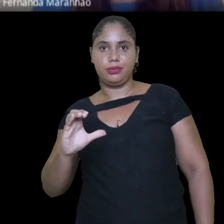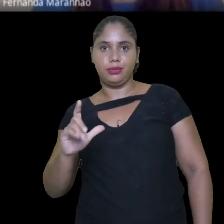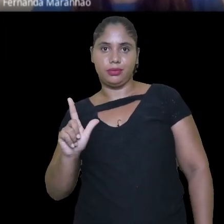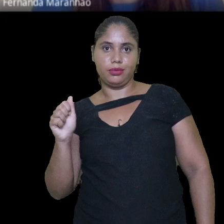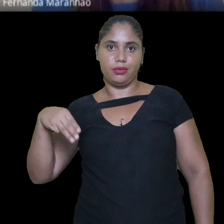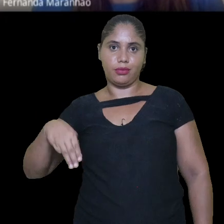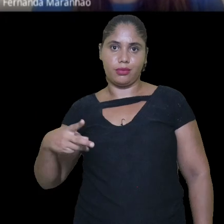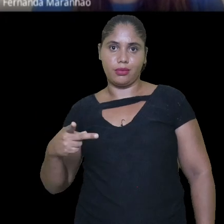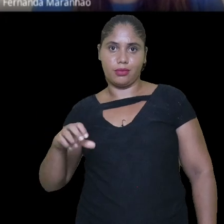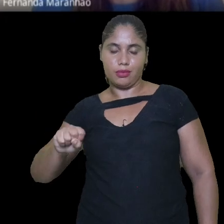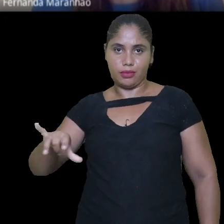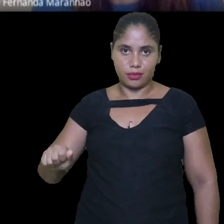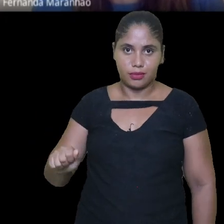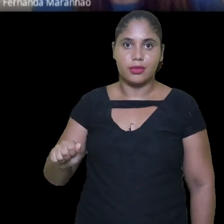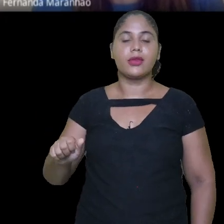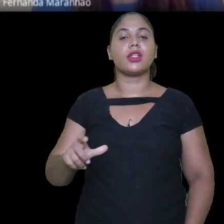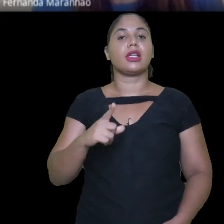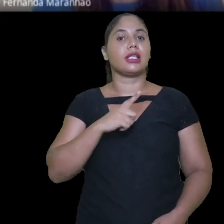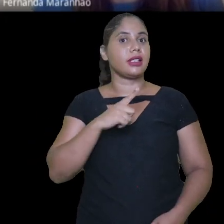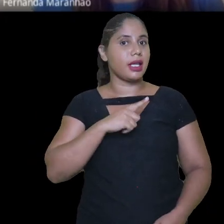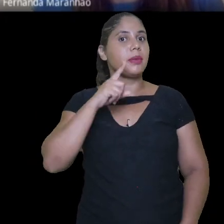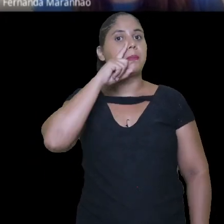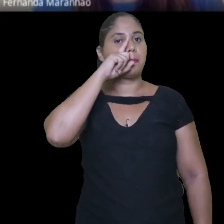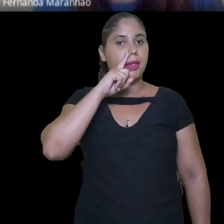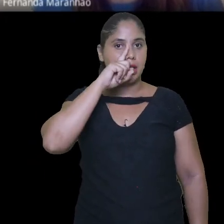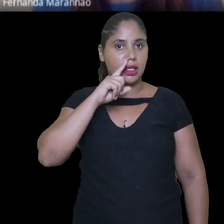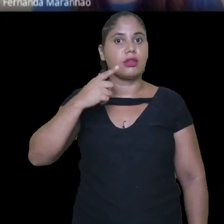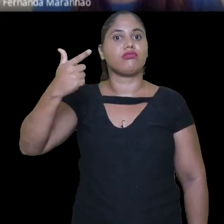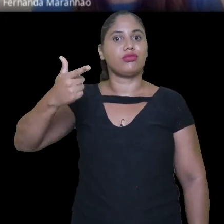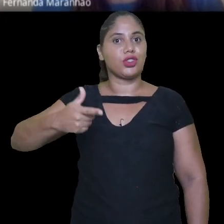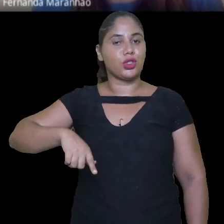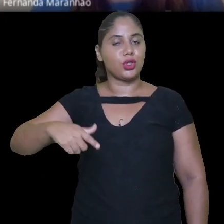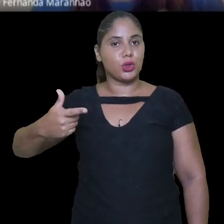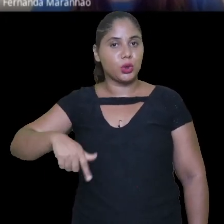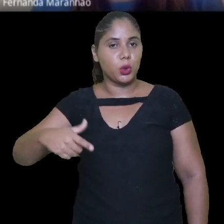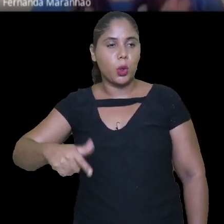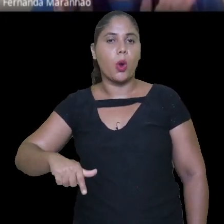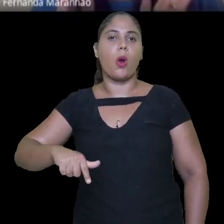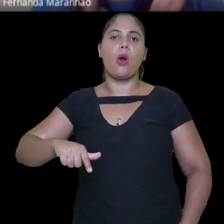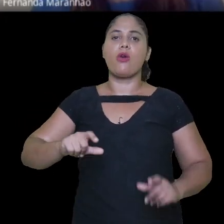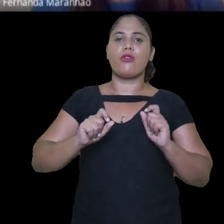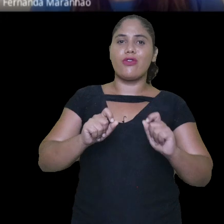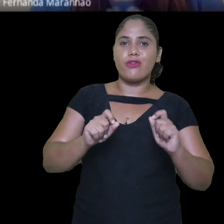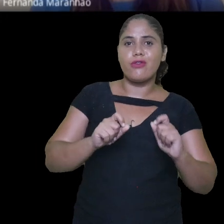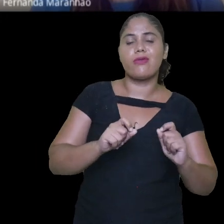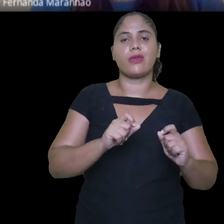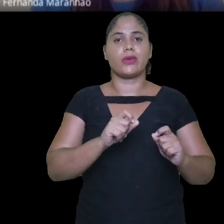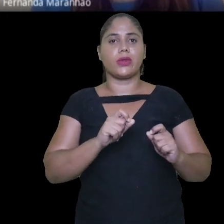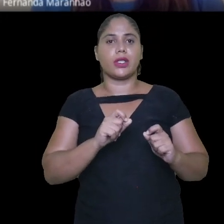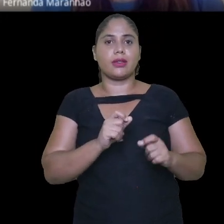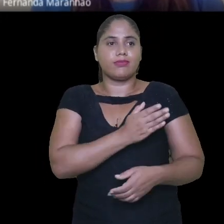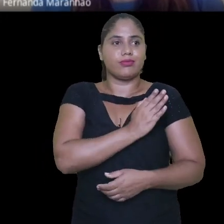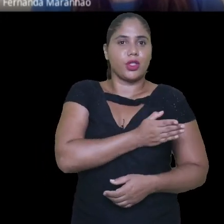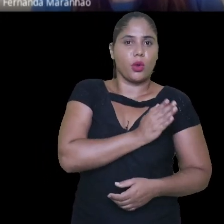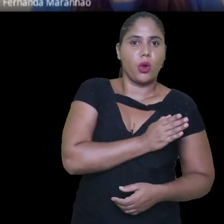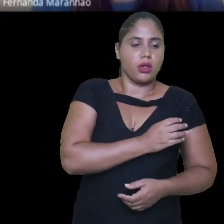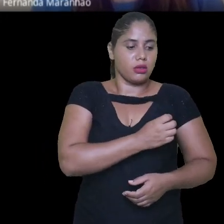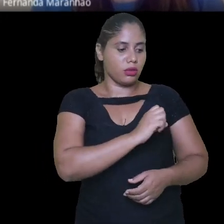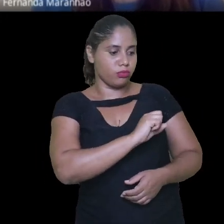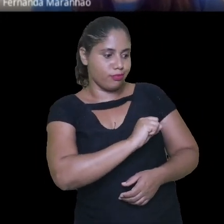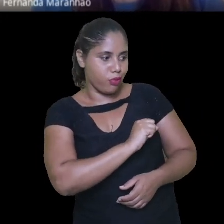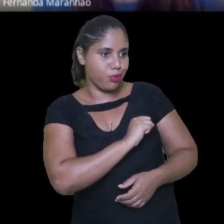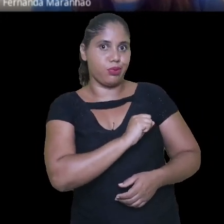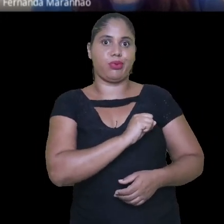é candidata a ter mais distúrbios metabólicos, alterações cardiovasculares. Então, é muito importante fazer